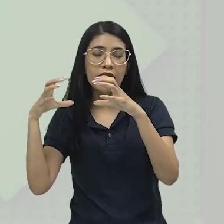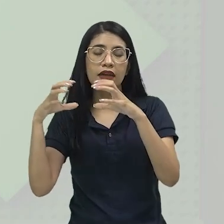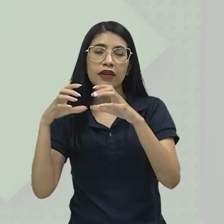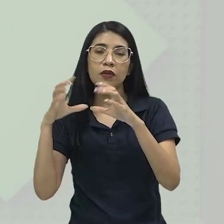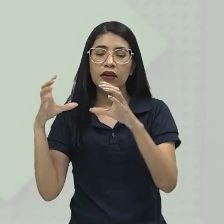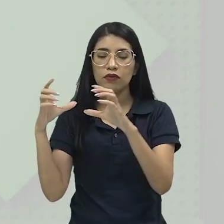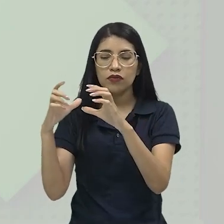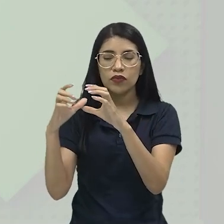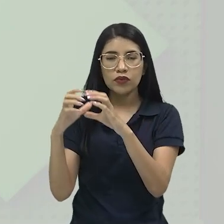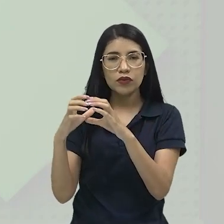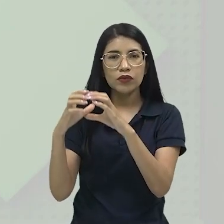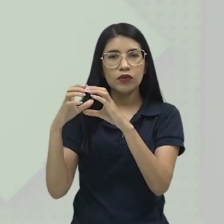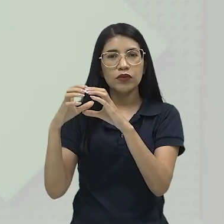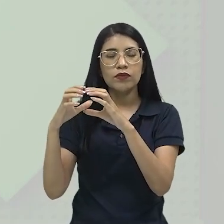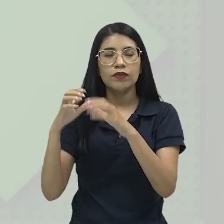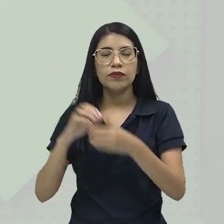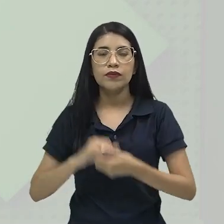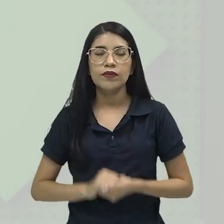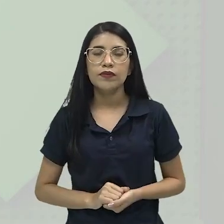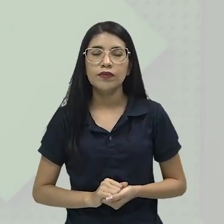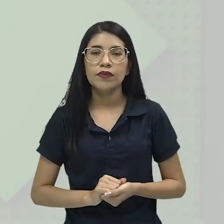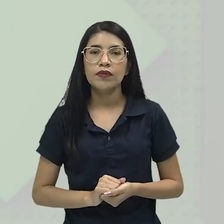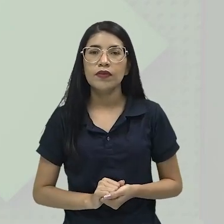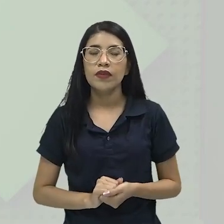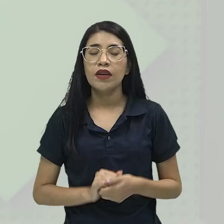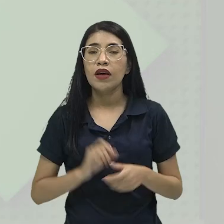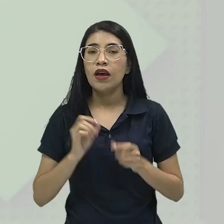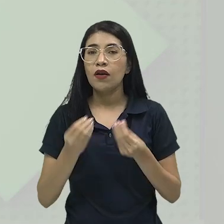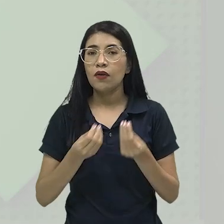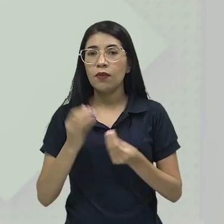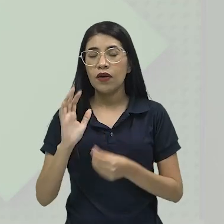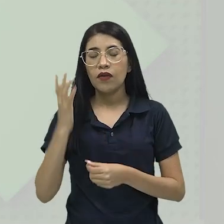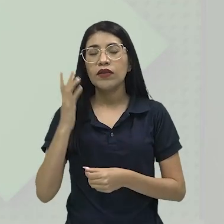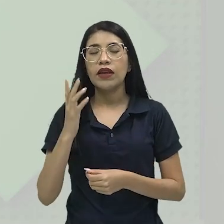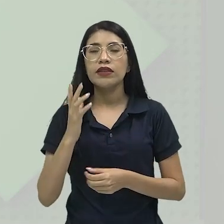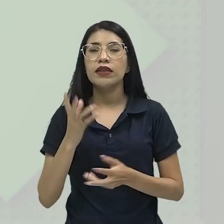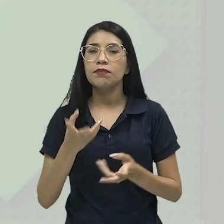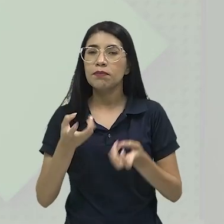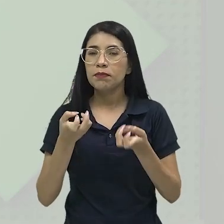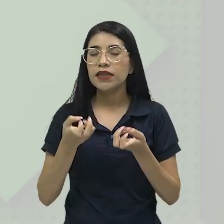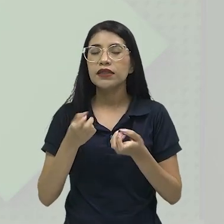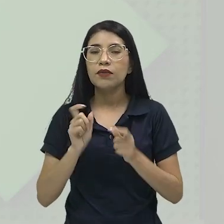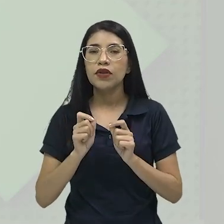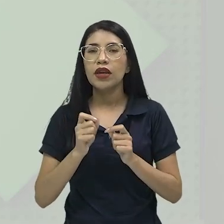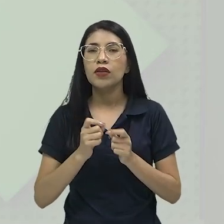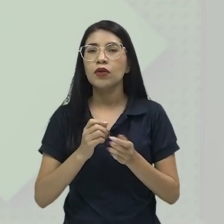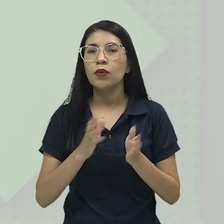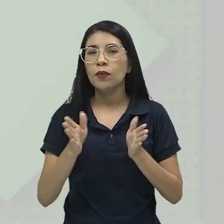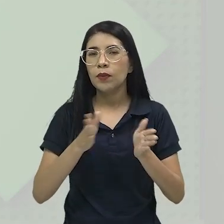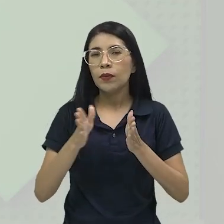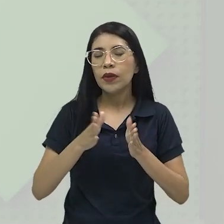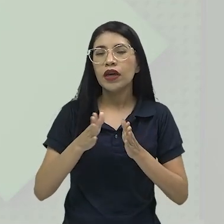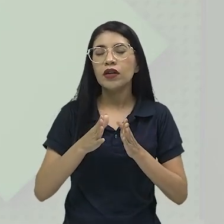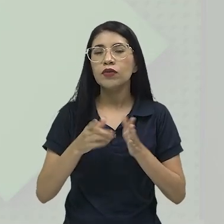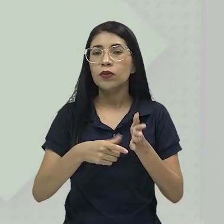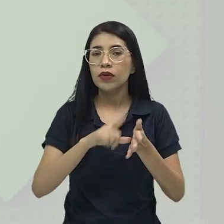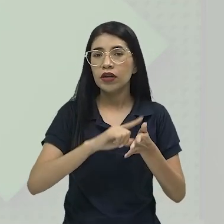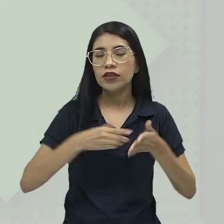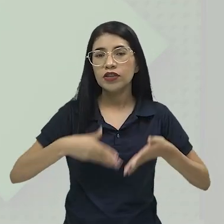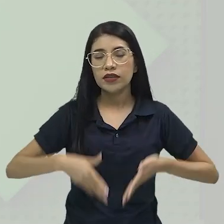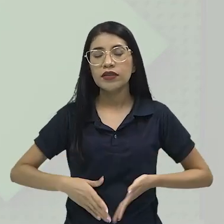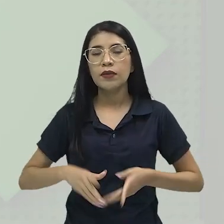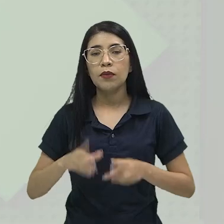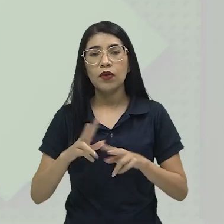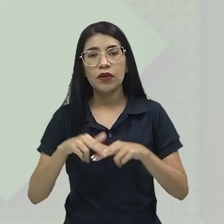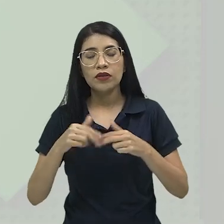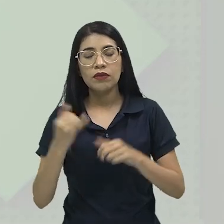tamanho reduzido do que seria o normal. Geralmente isso já é detectado durante a gravidez, durante os exames de pré-natal, por isso é tão importante a